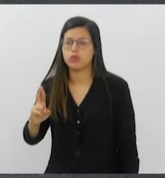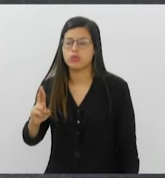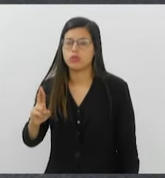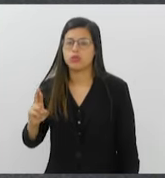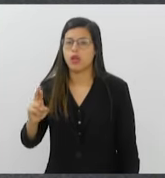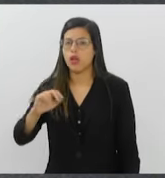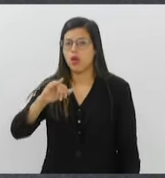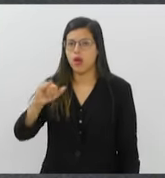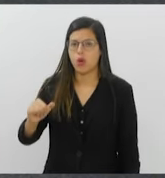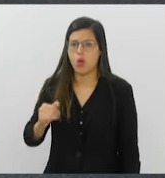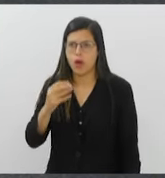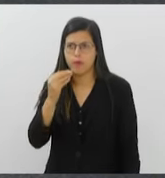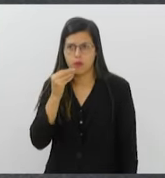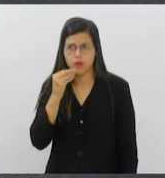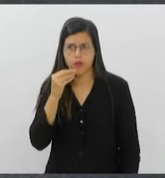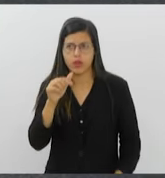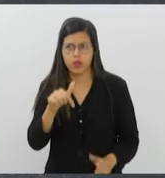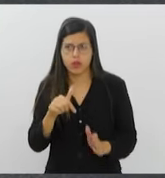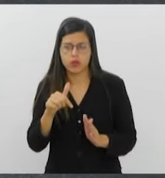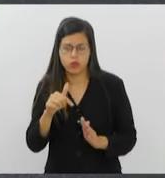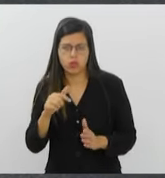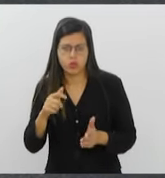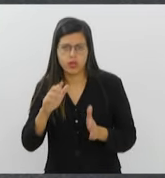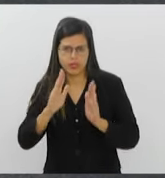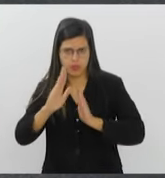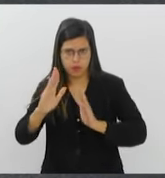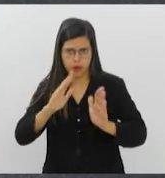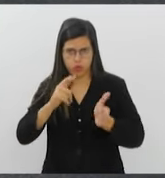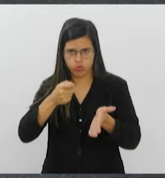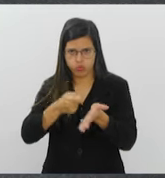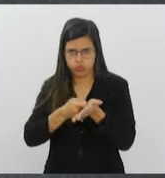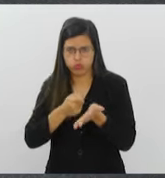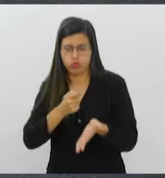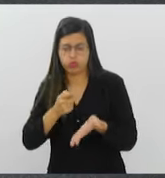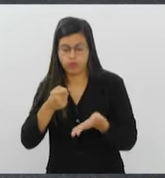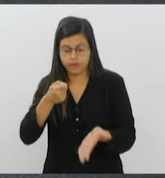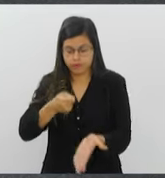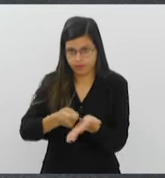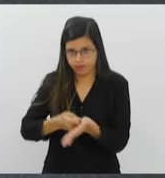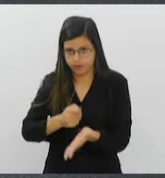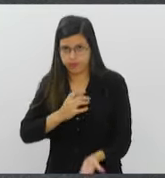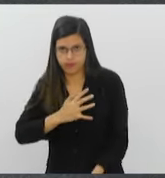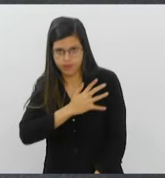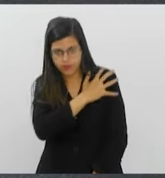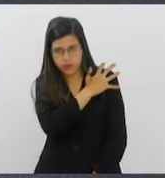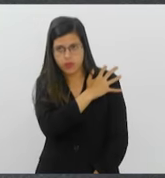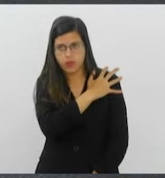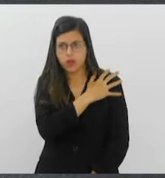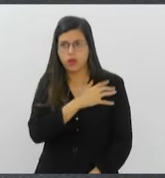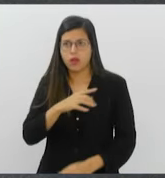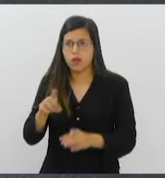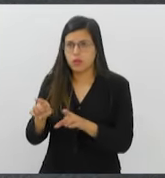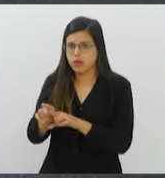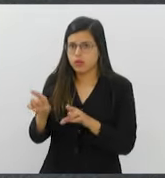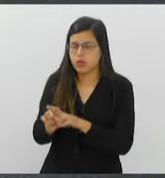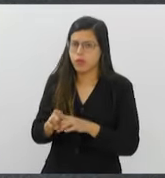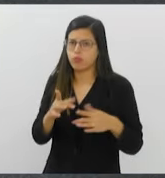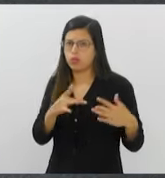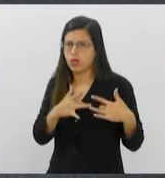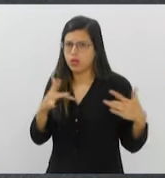aproveito esse fato, que é um fato da ditadura, da tortura, para me congratular com o povo boliviano de